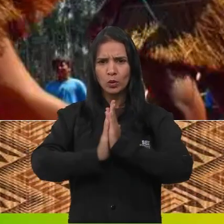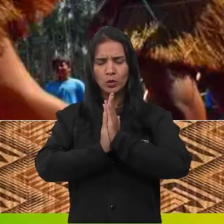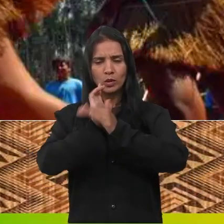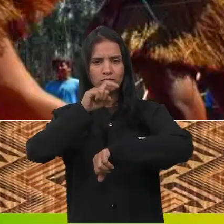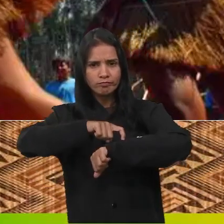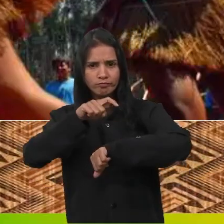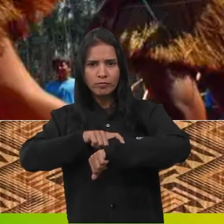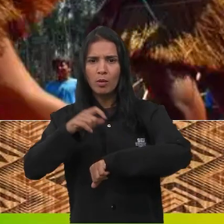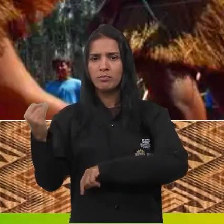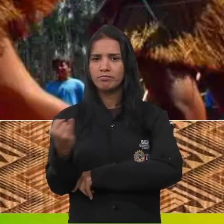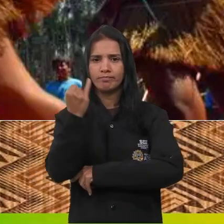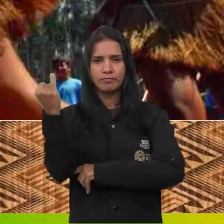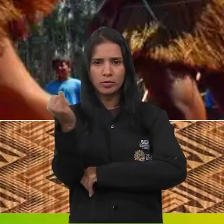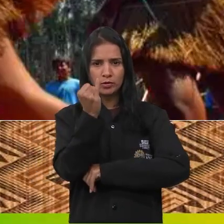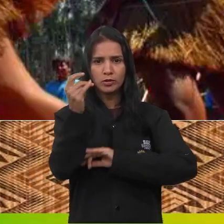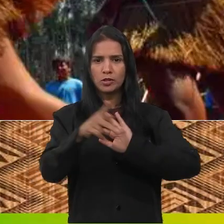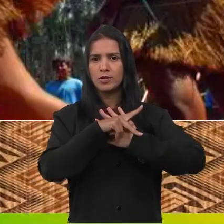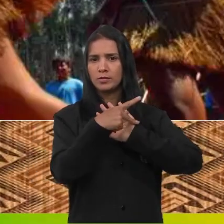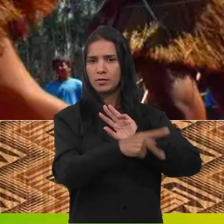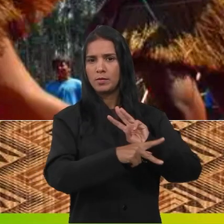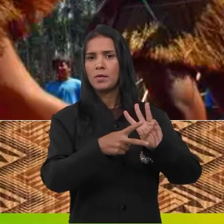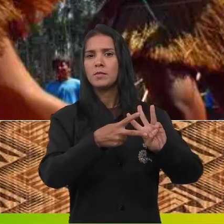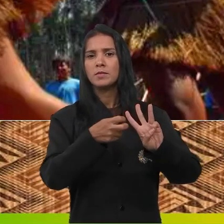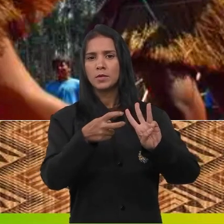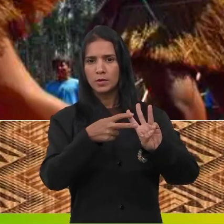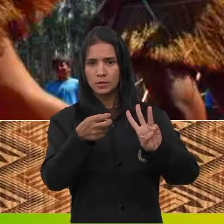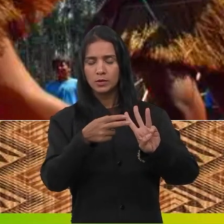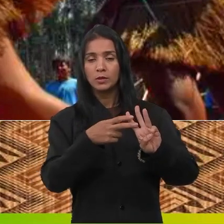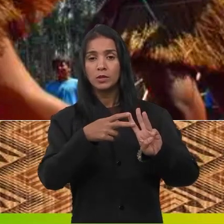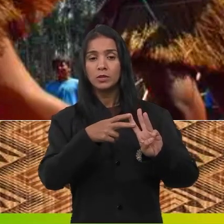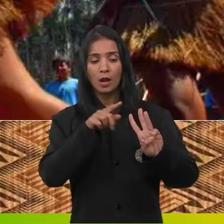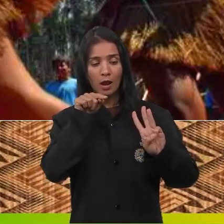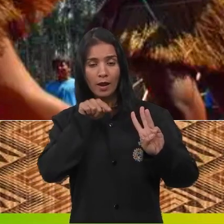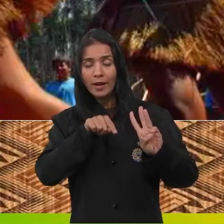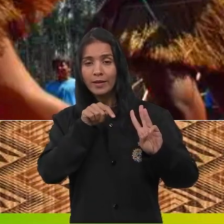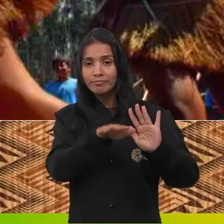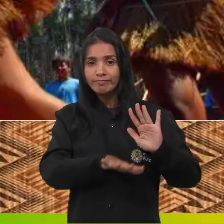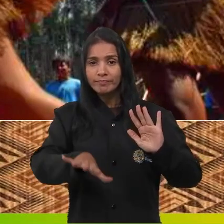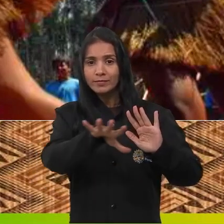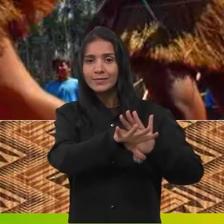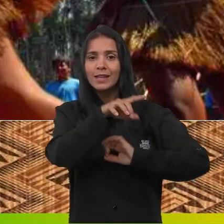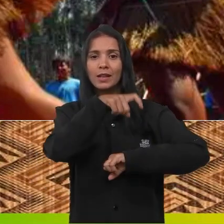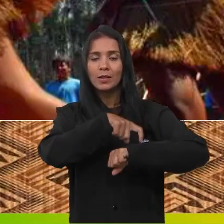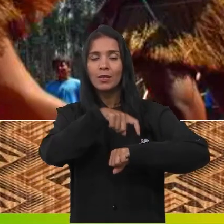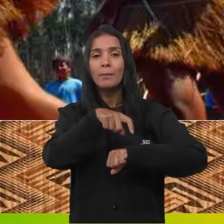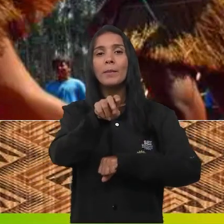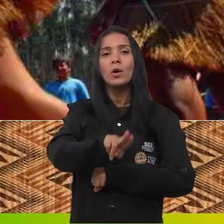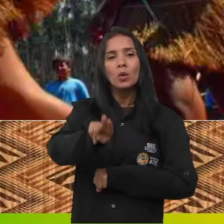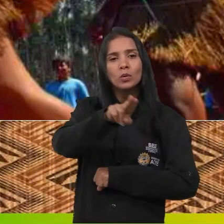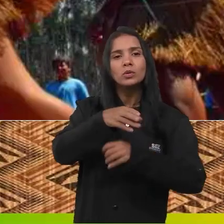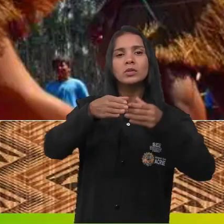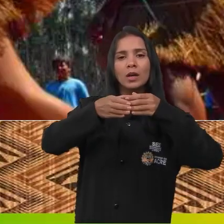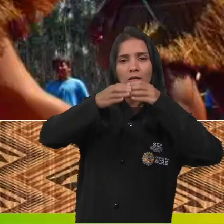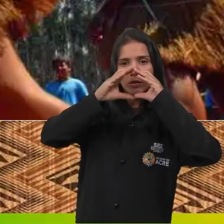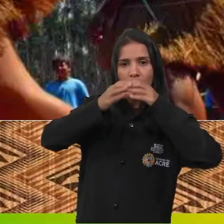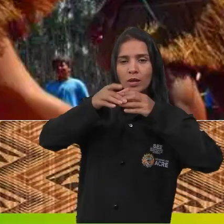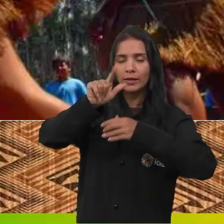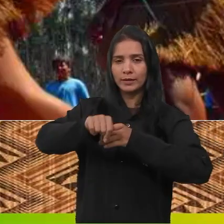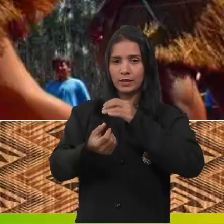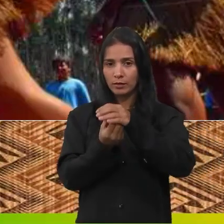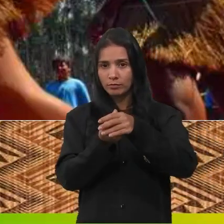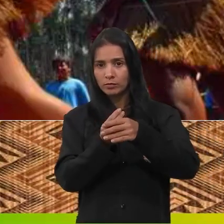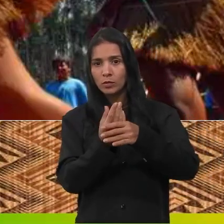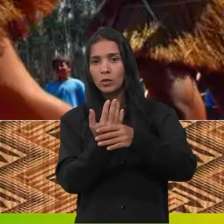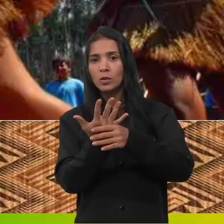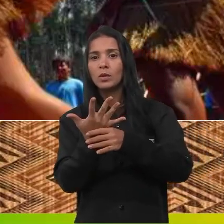falei, esse ritual indígena, dentro desses rituais, eles utilizavam aí dessa planta